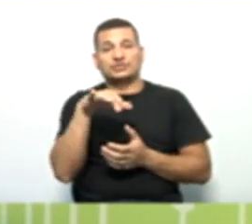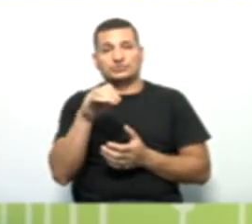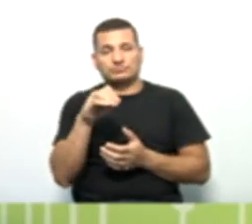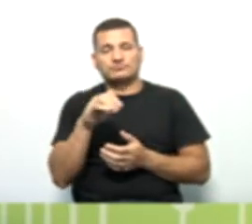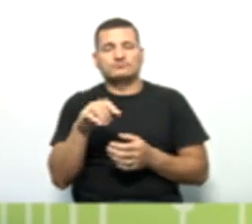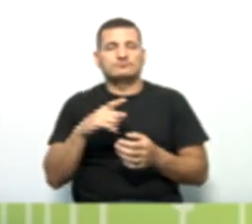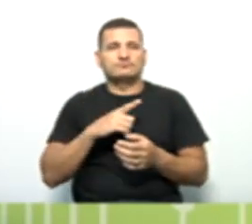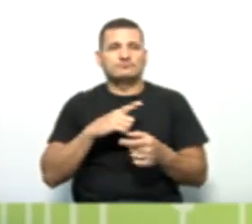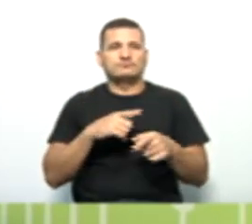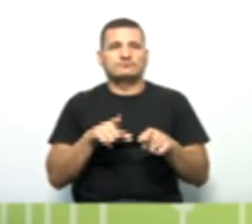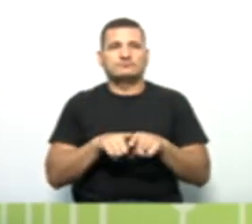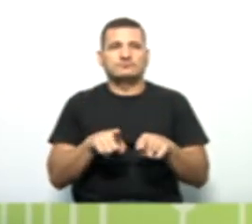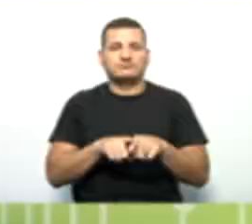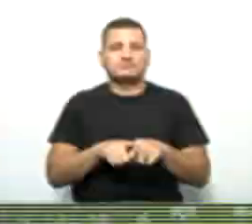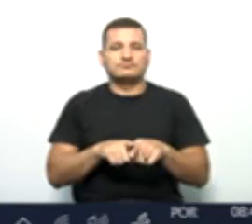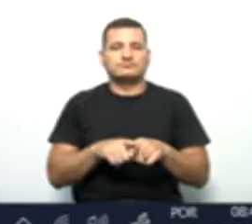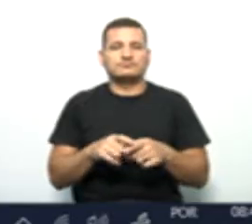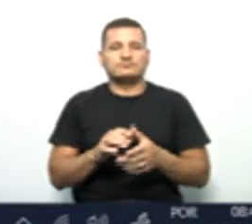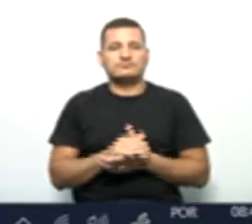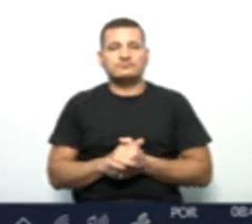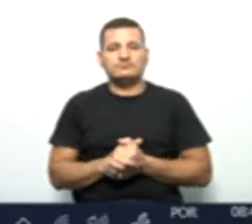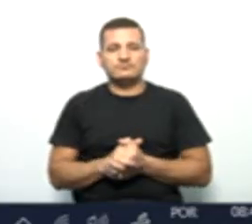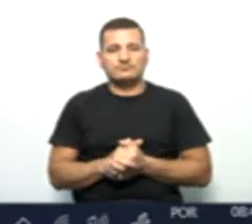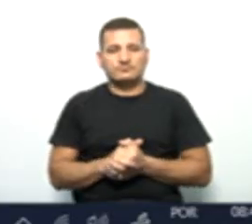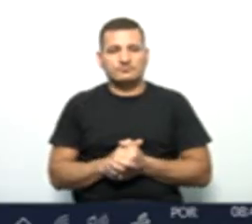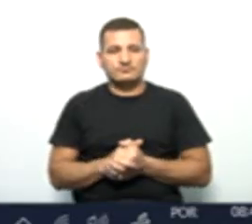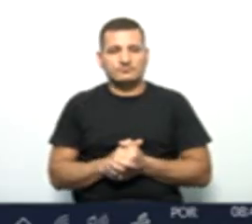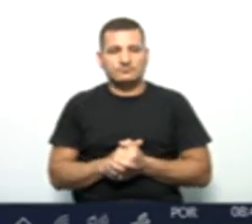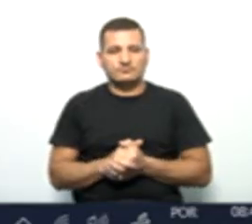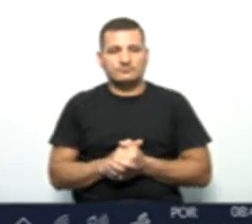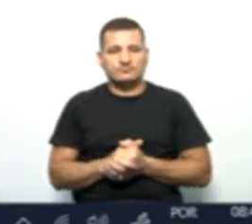cá? Vou mostrar aqui para vocês. Eu vou vir aqui no computador, ó.